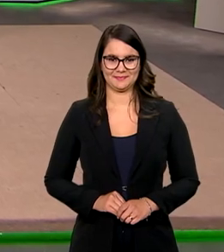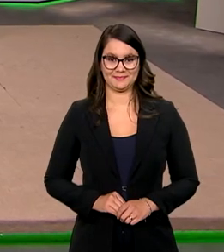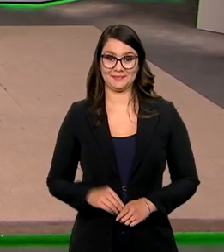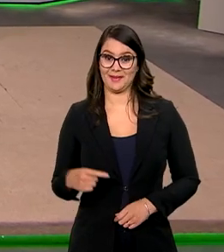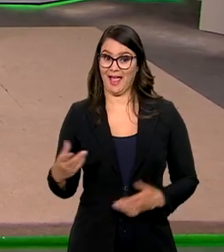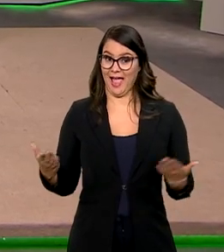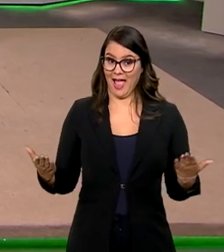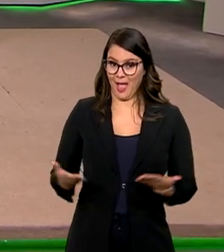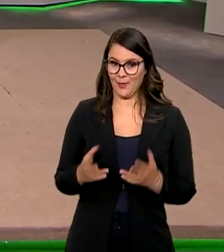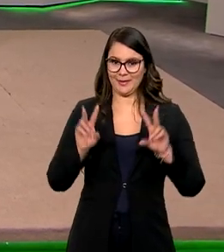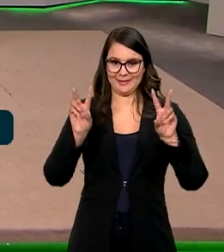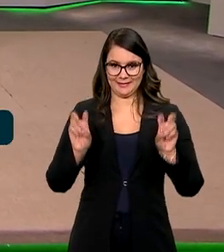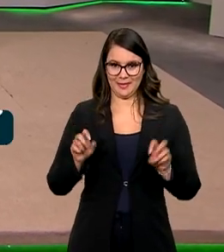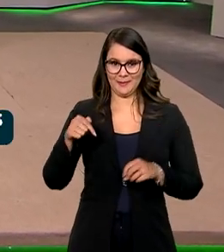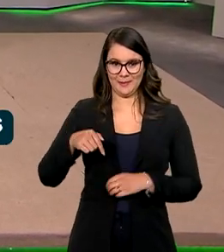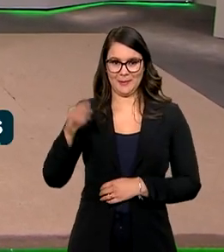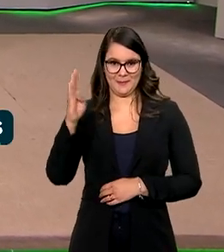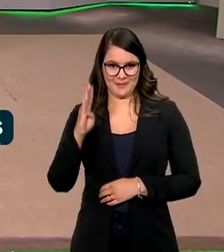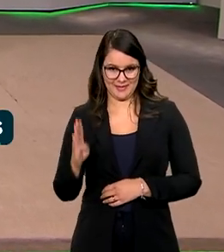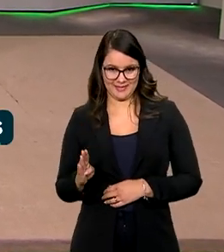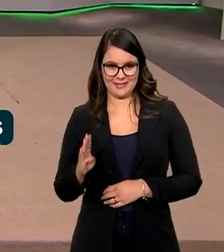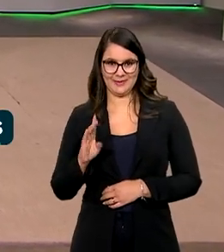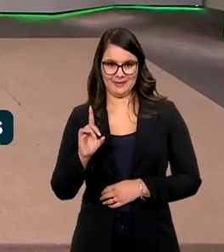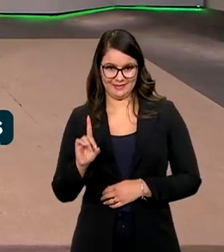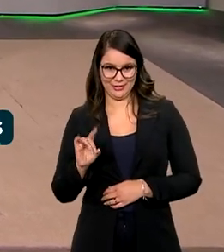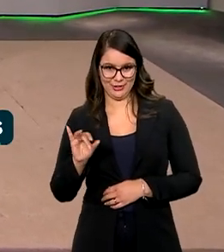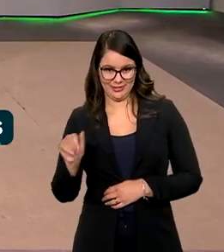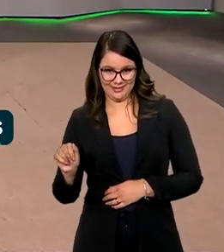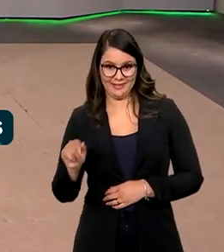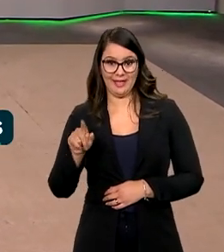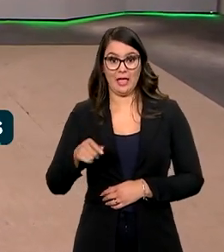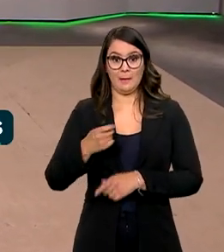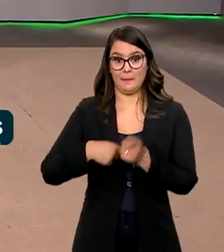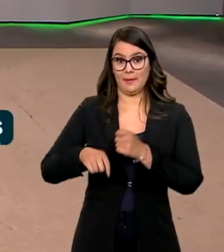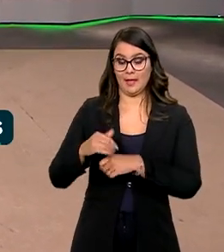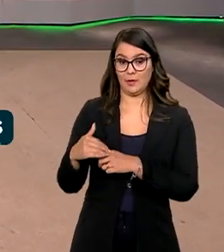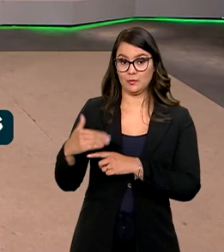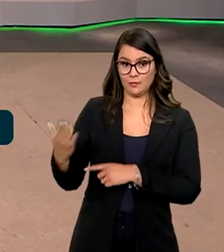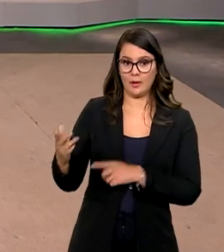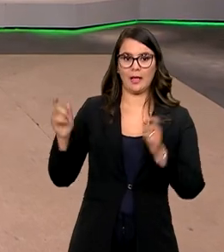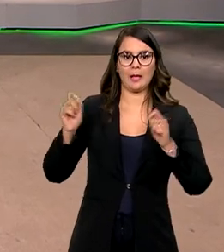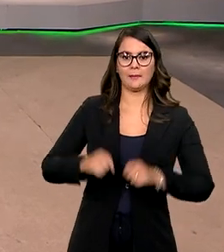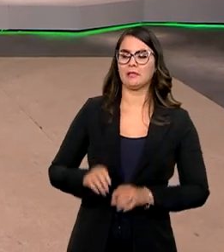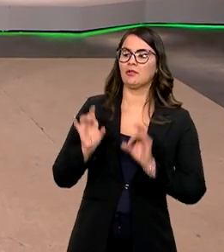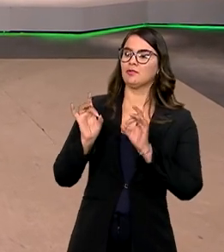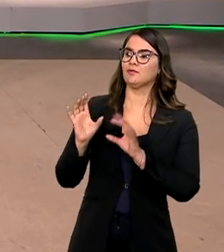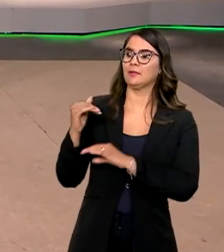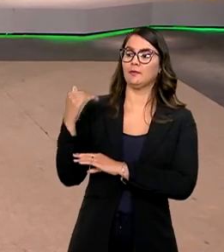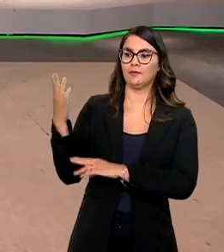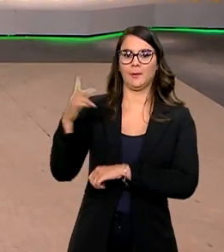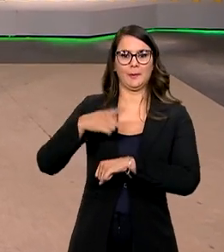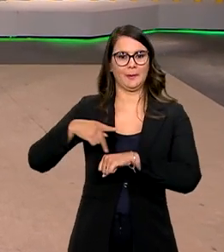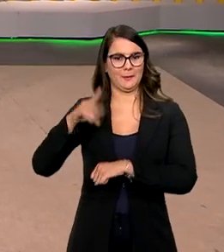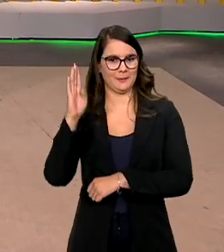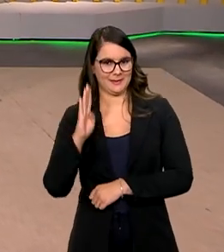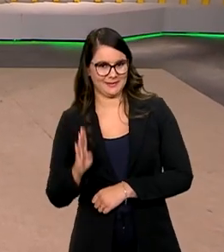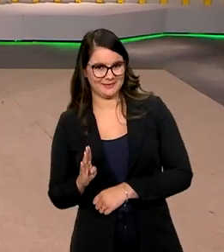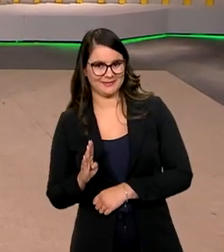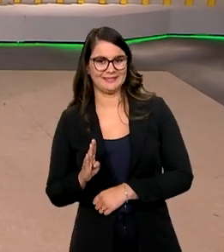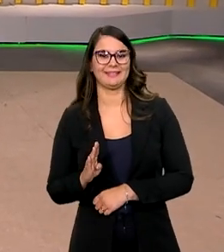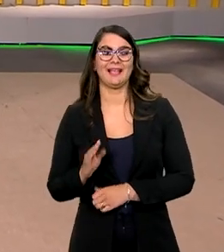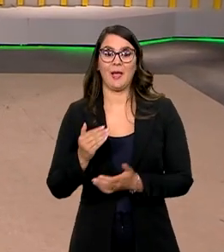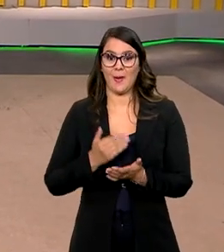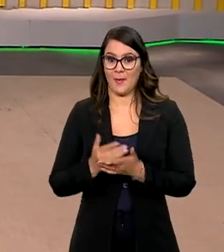e agora o nosso assunto aqui no Brasil em dia é o mercado externo e a capacidade de exportação do nosso país e uma das